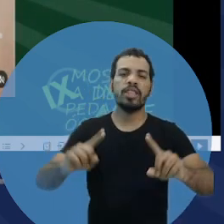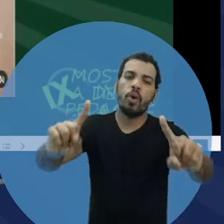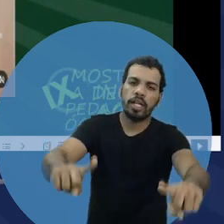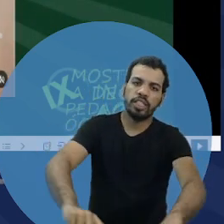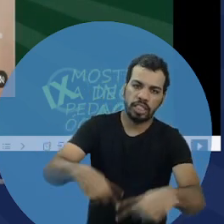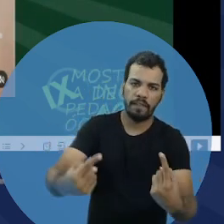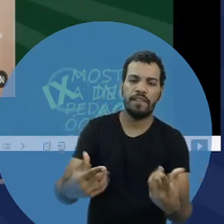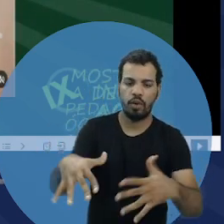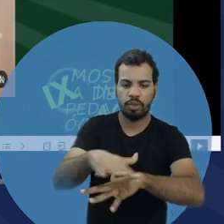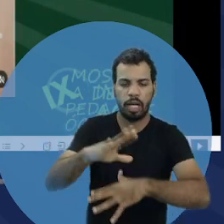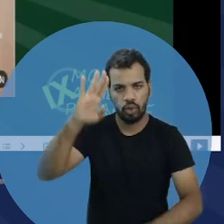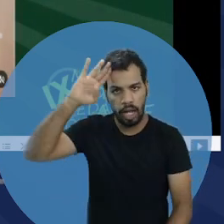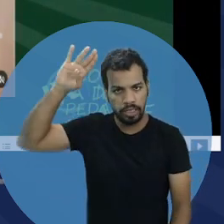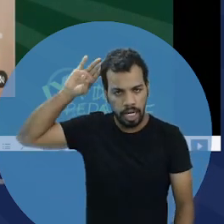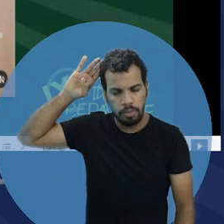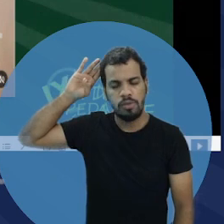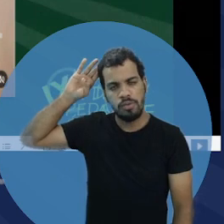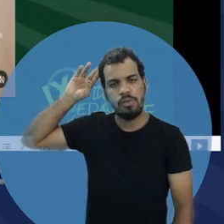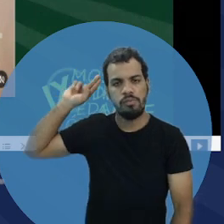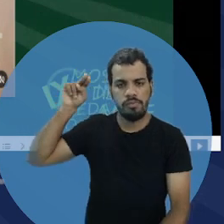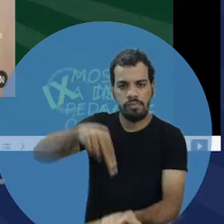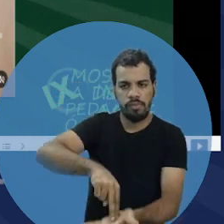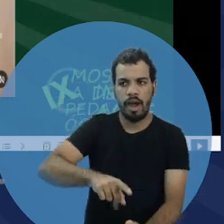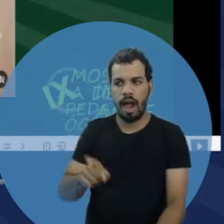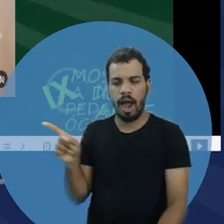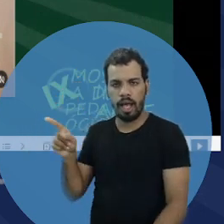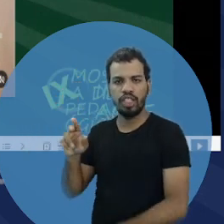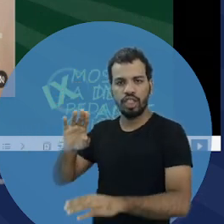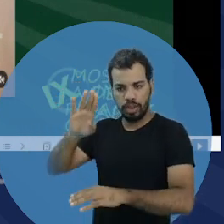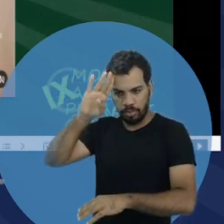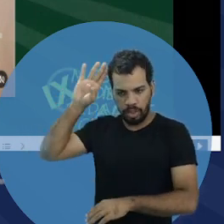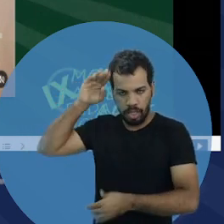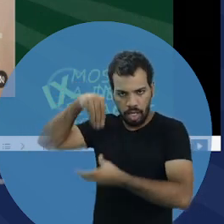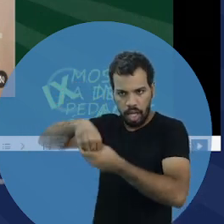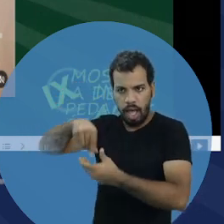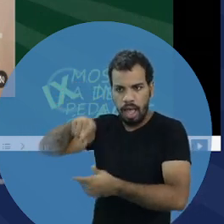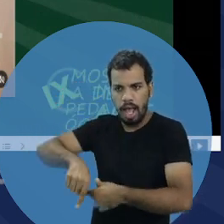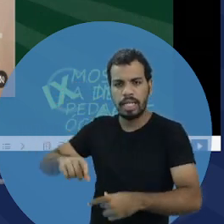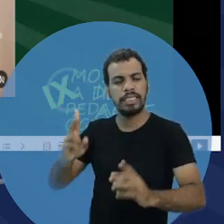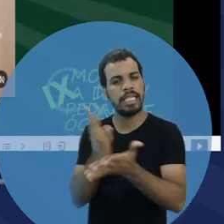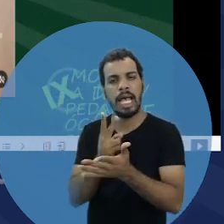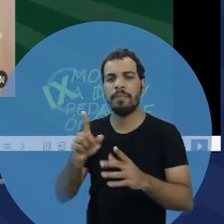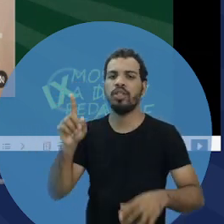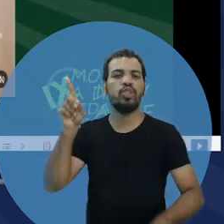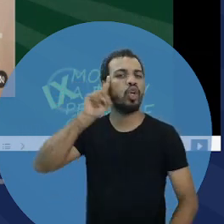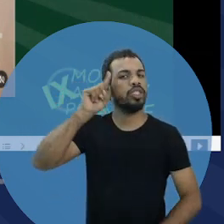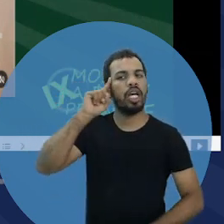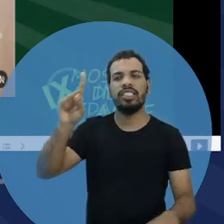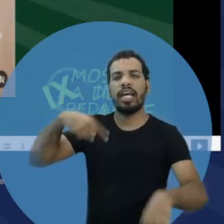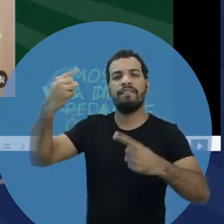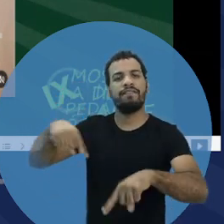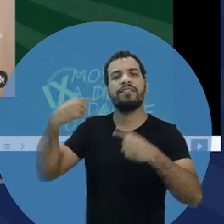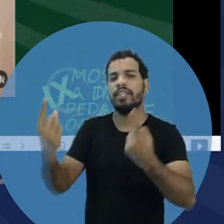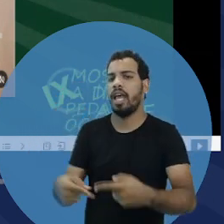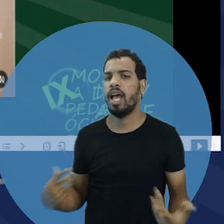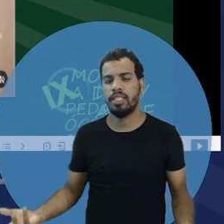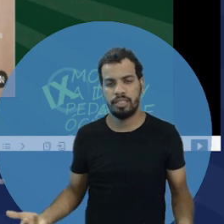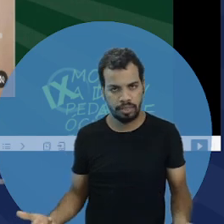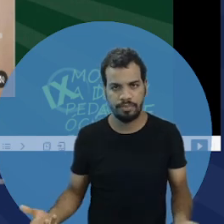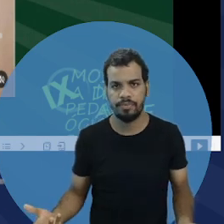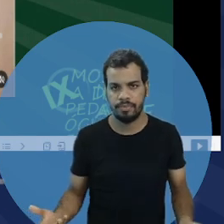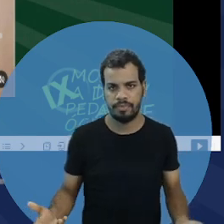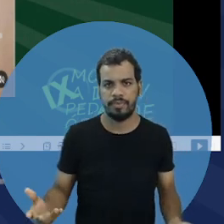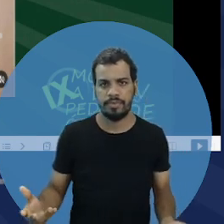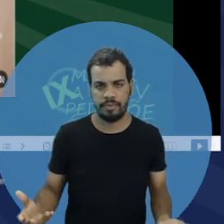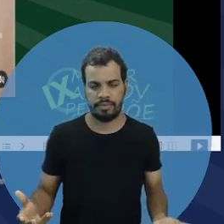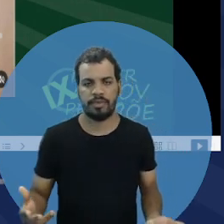ela encontra, né? Ela é desafiada o tempo todo, ela é colocada em algumas realidades